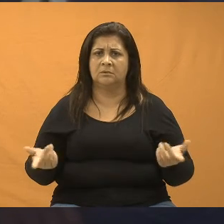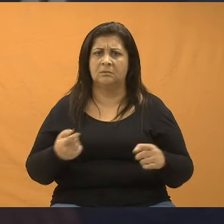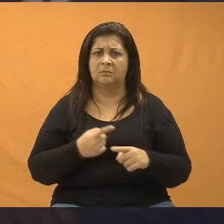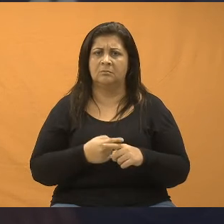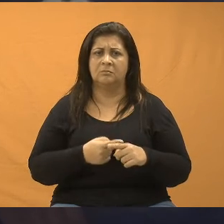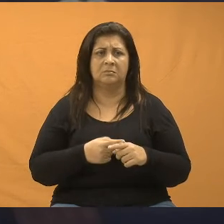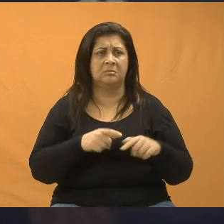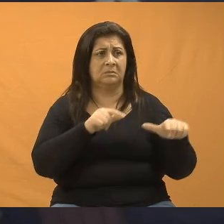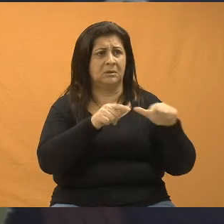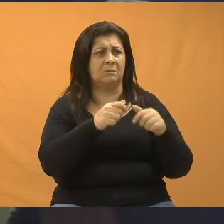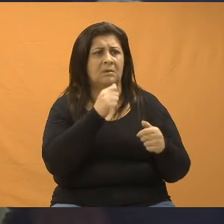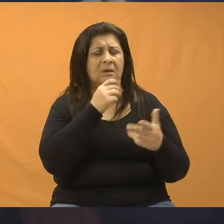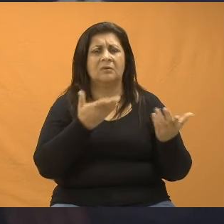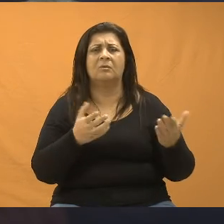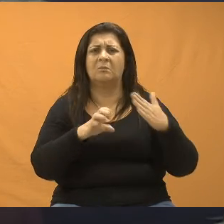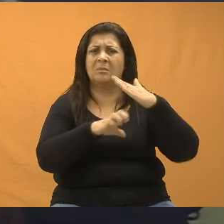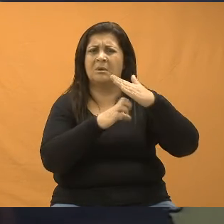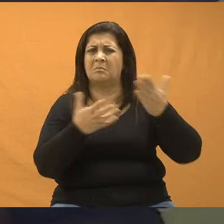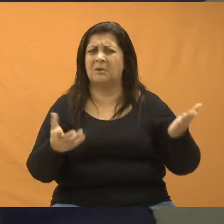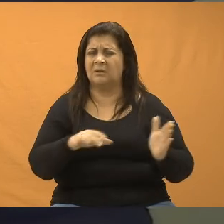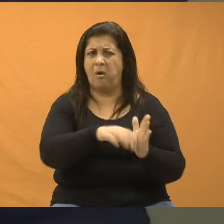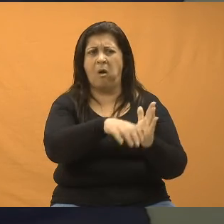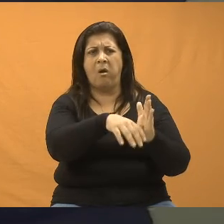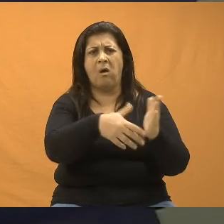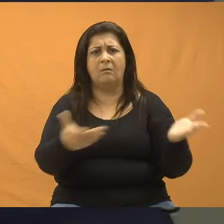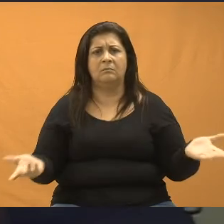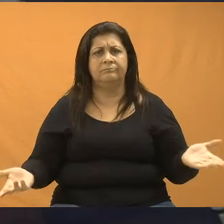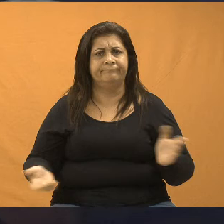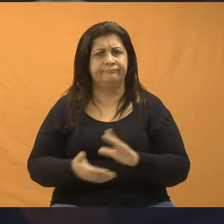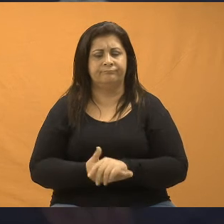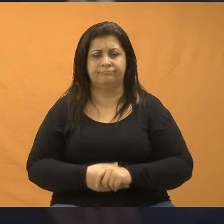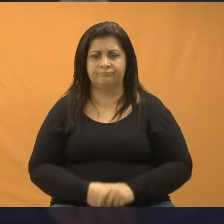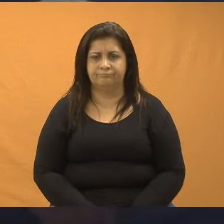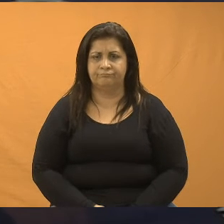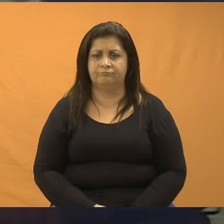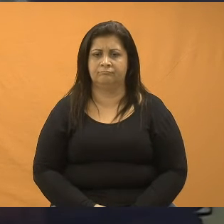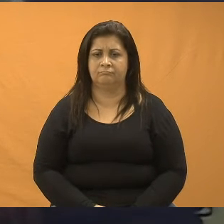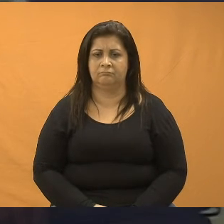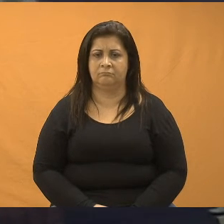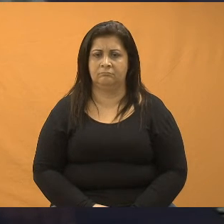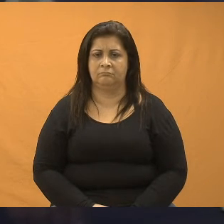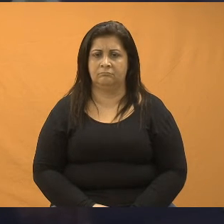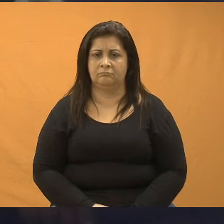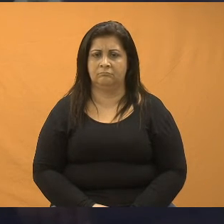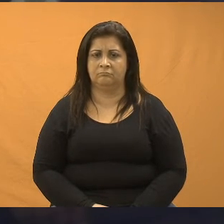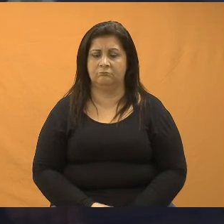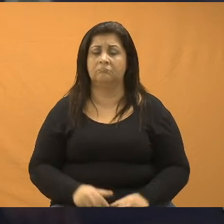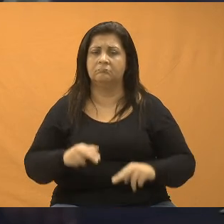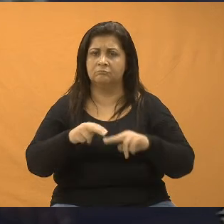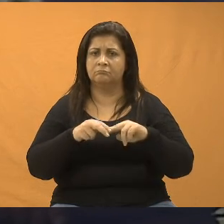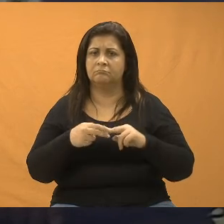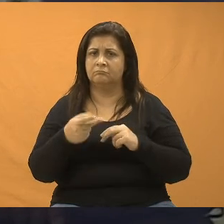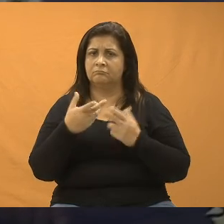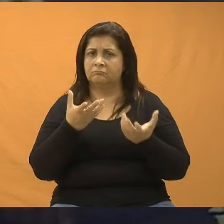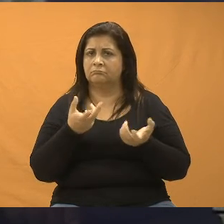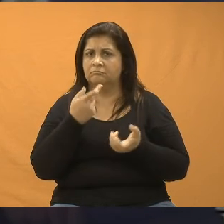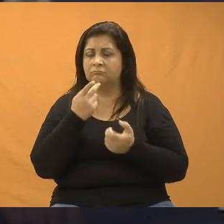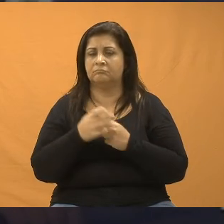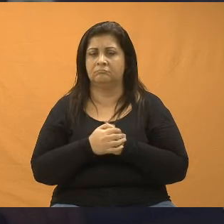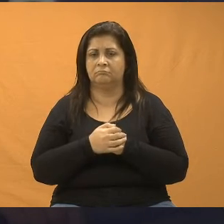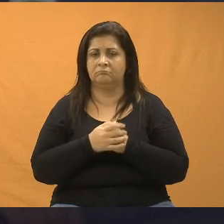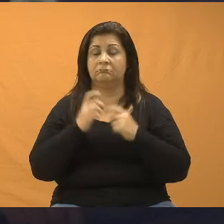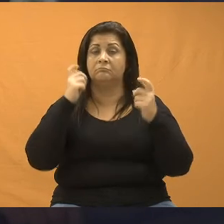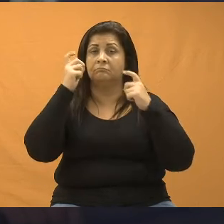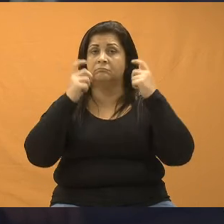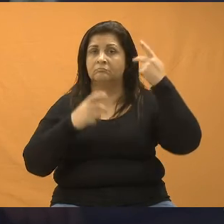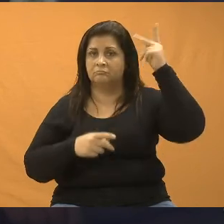e tudo por aí. Então são coisas desse tipo que aí que eu queria chegar no cerne da questão, da minha